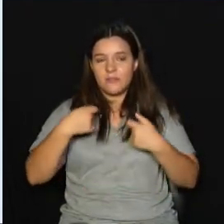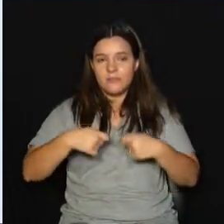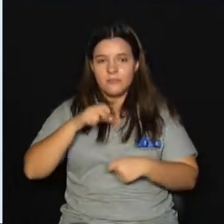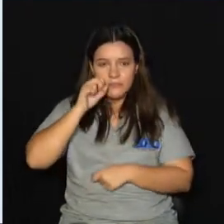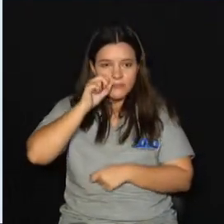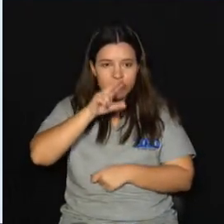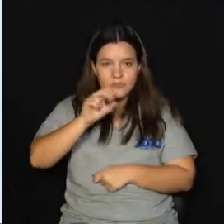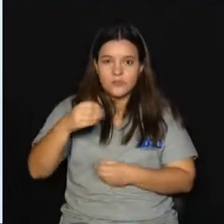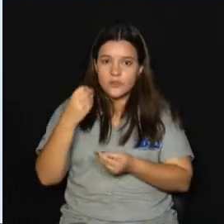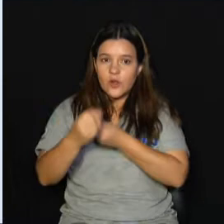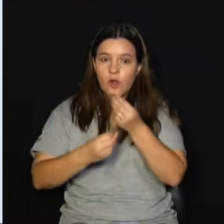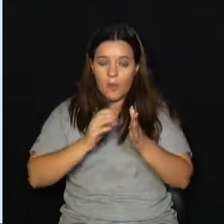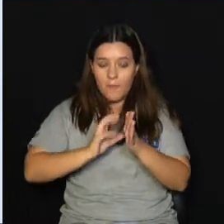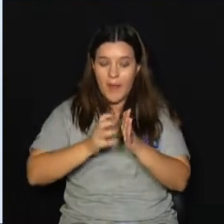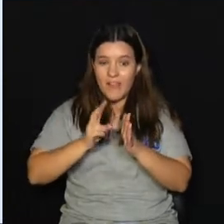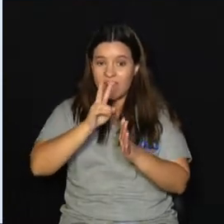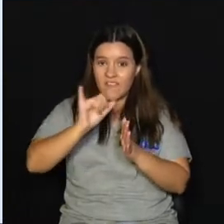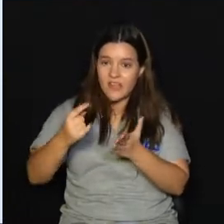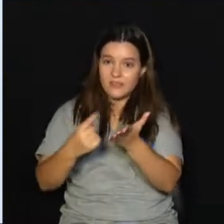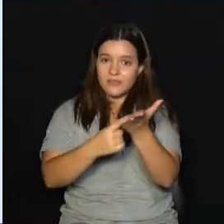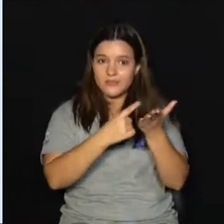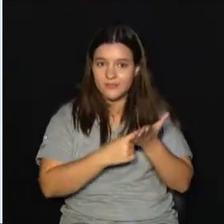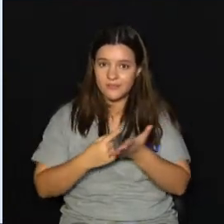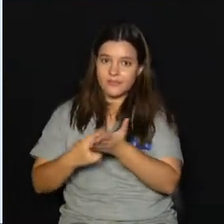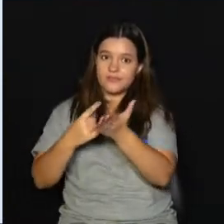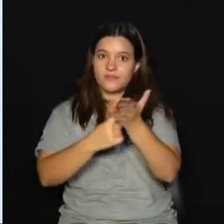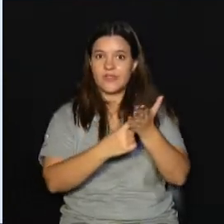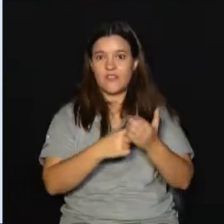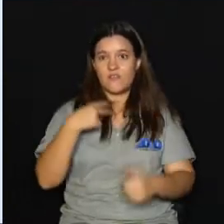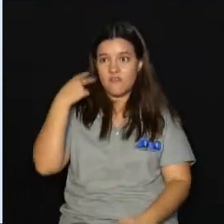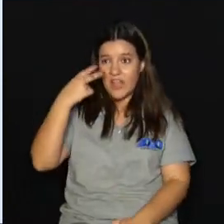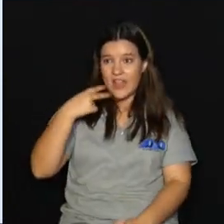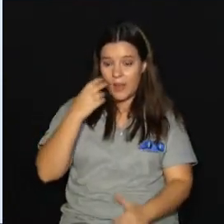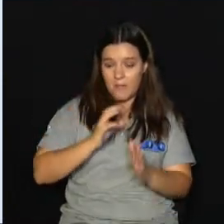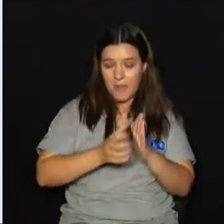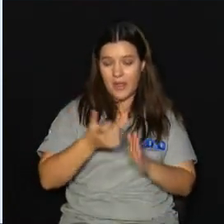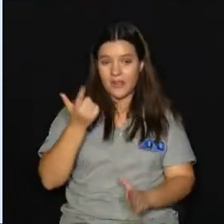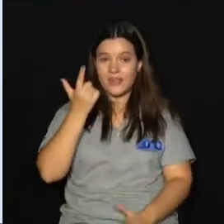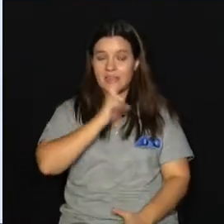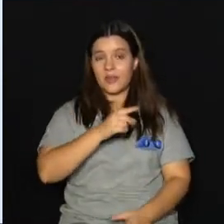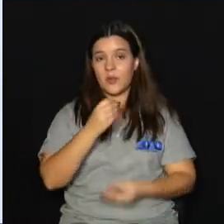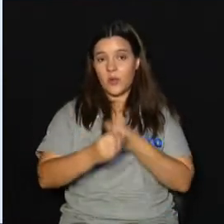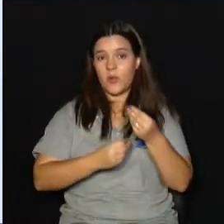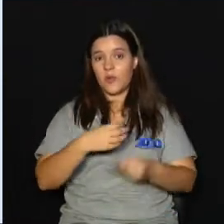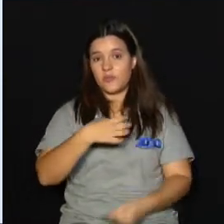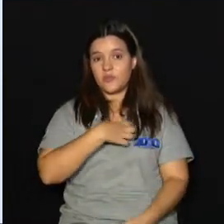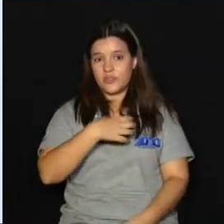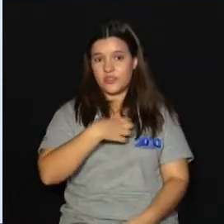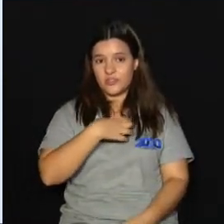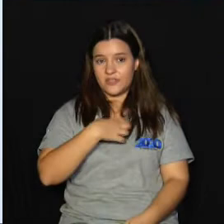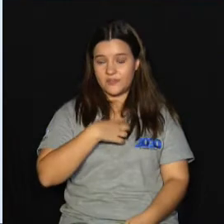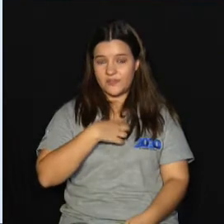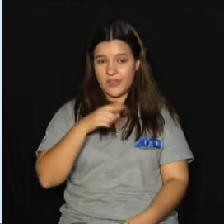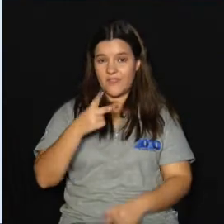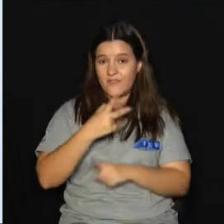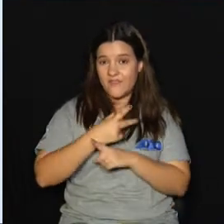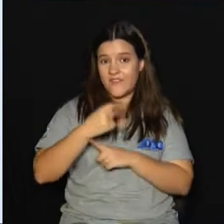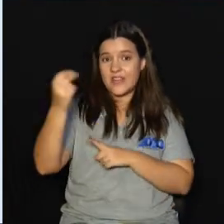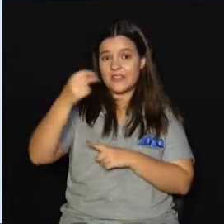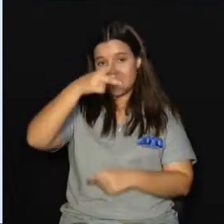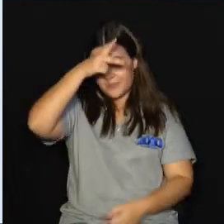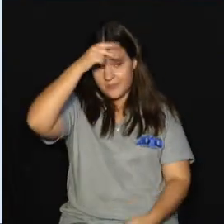como essas legendas que foram eleitas para o Legislativo vão se comportar com um ou outro candidato vencendo para a Prefeitura,